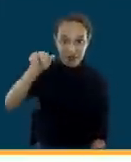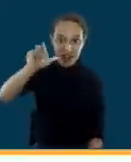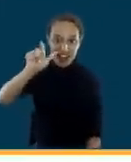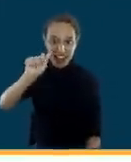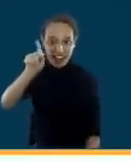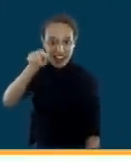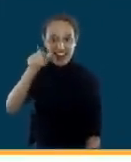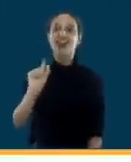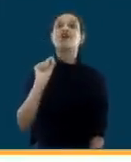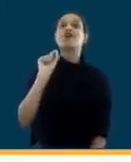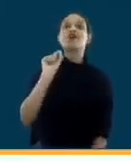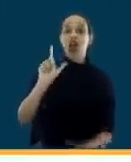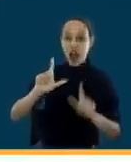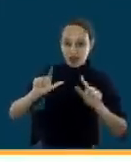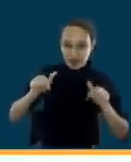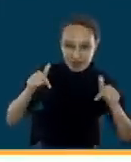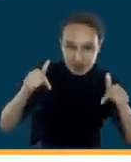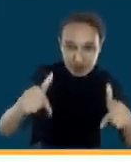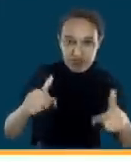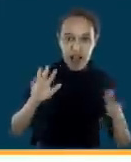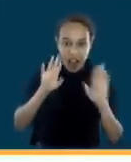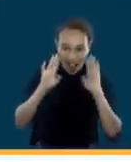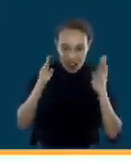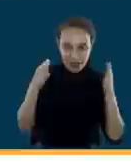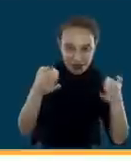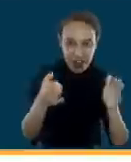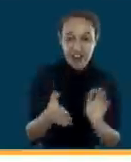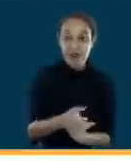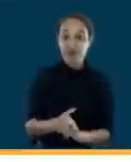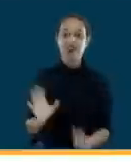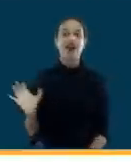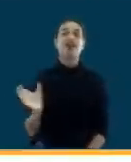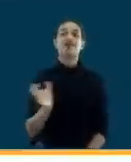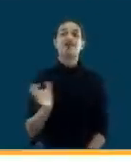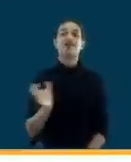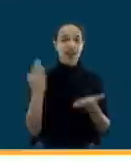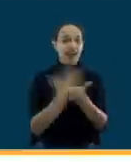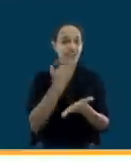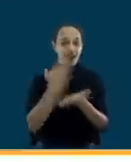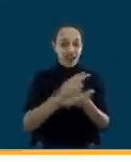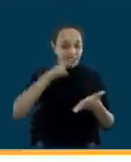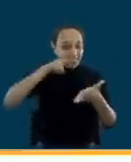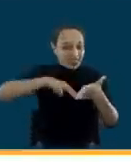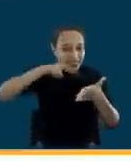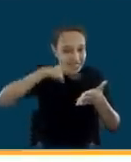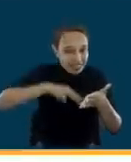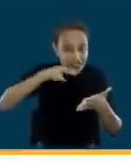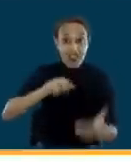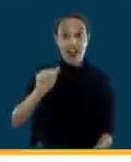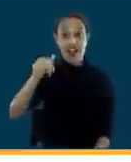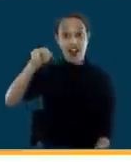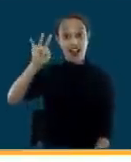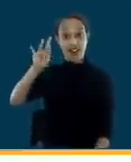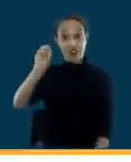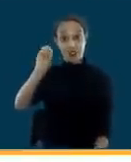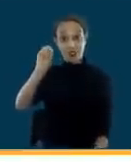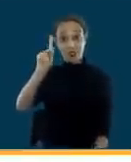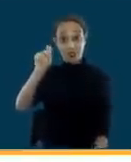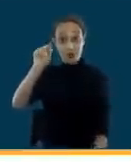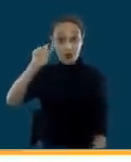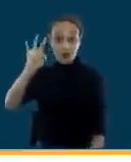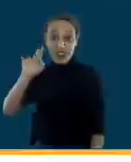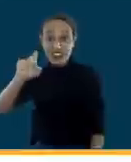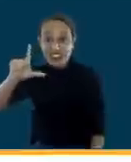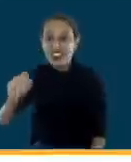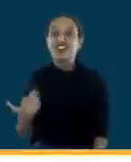firmou. Amante do livro e da antropologia, da semiótica e da astrologia,